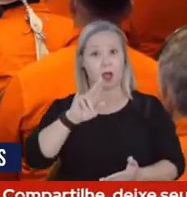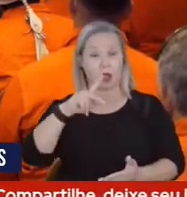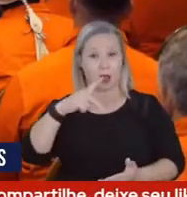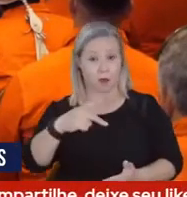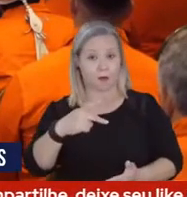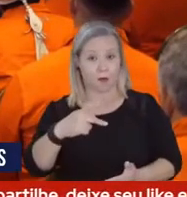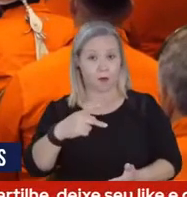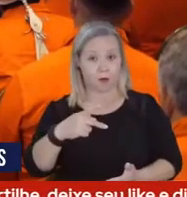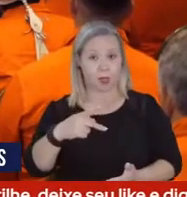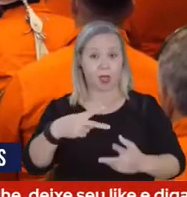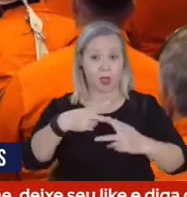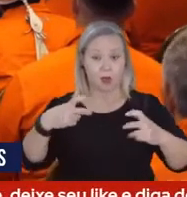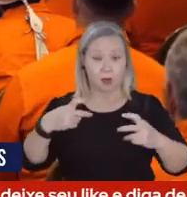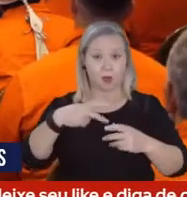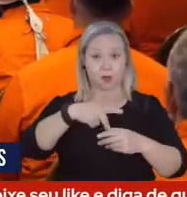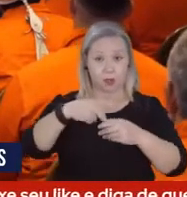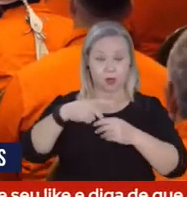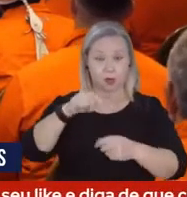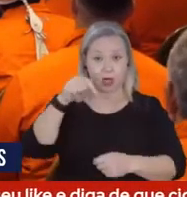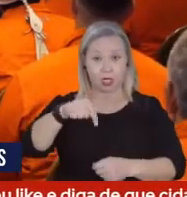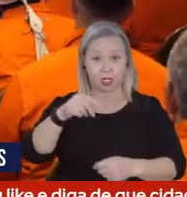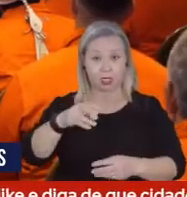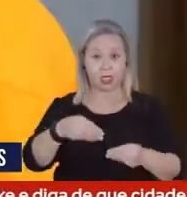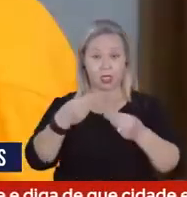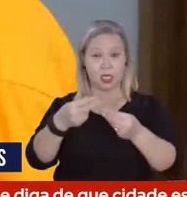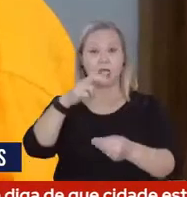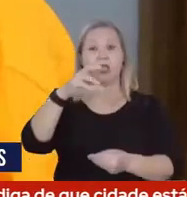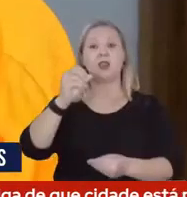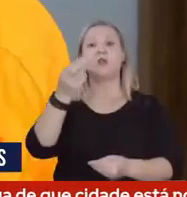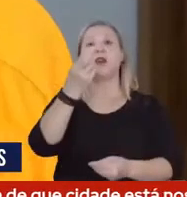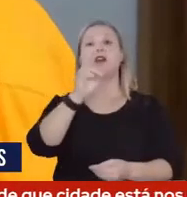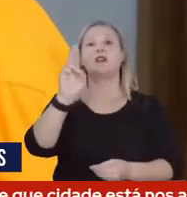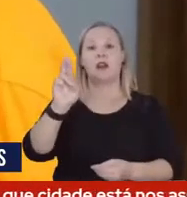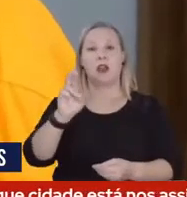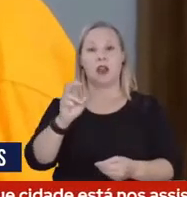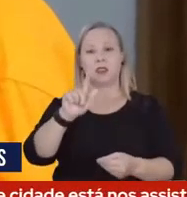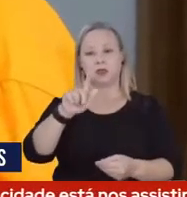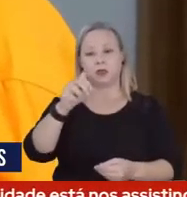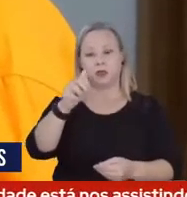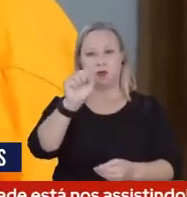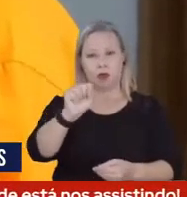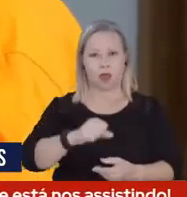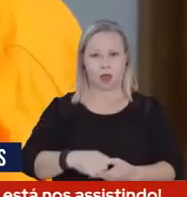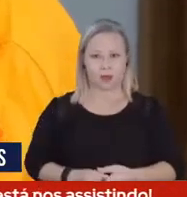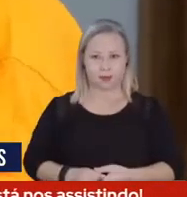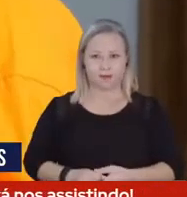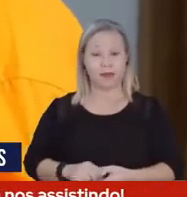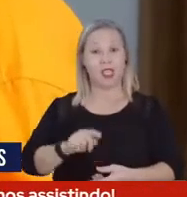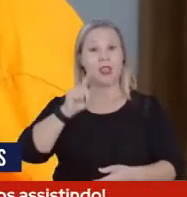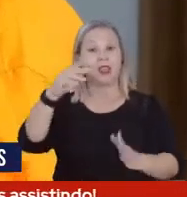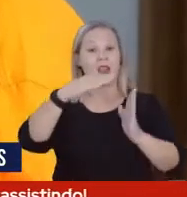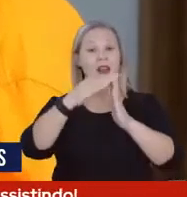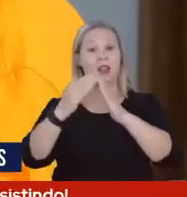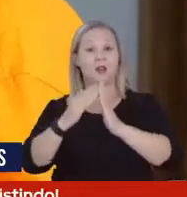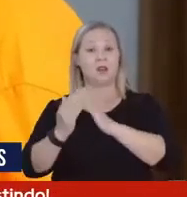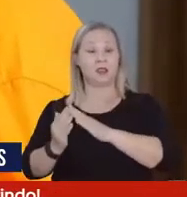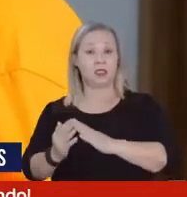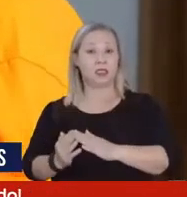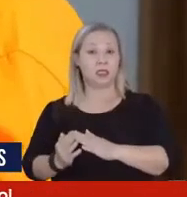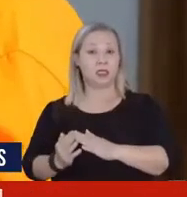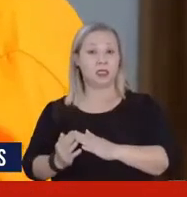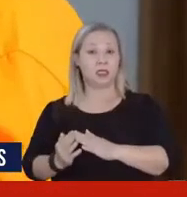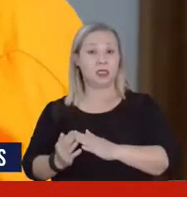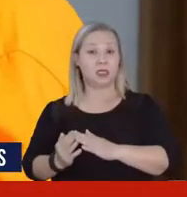senhor, e não foi à toa que lá foi 93% de voto em Luiz Inácio Lula da Silva, e a população pobre